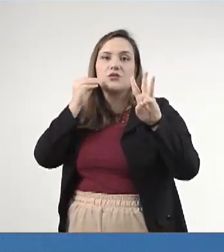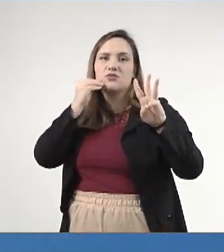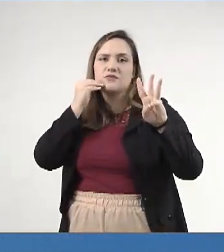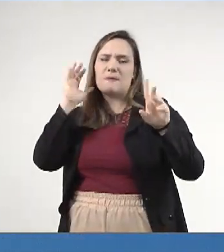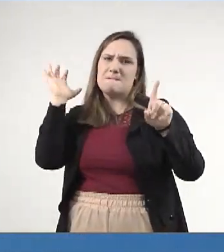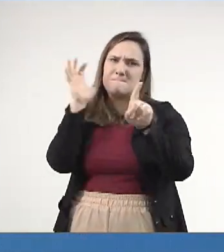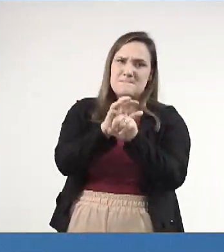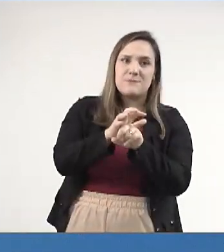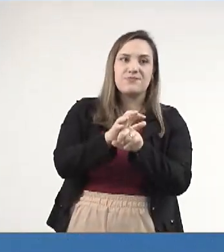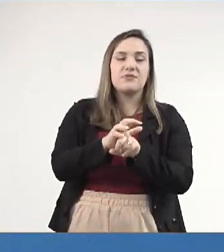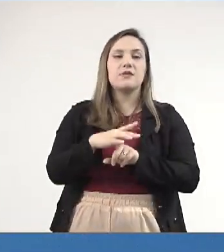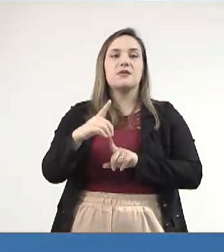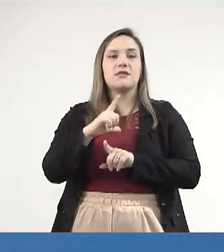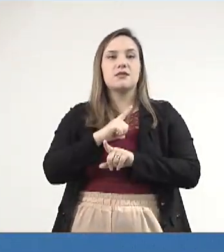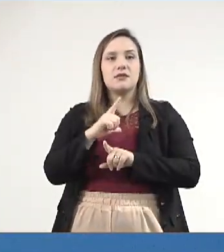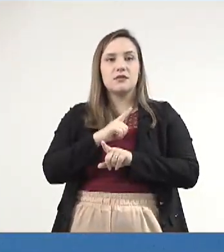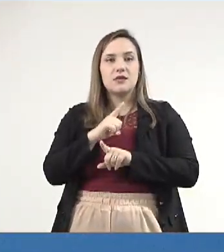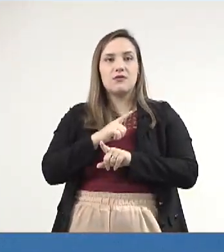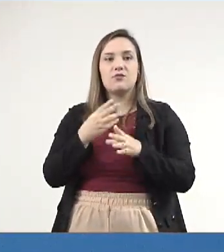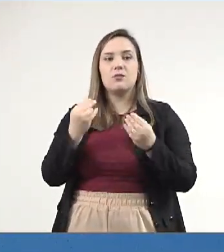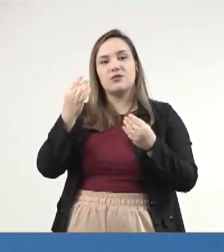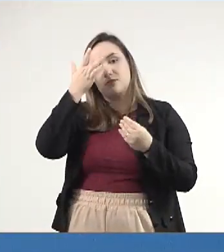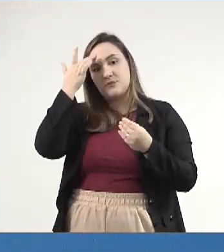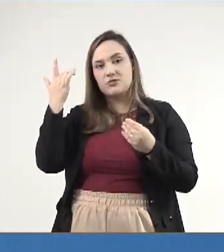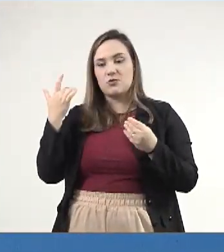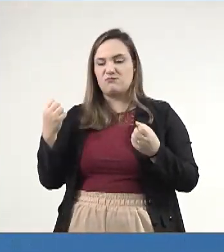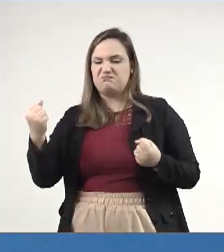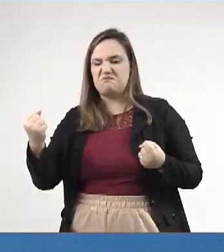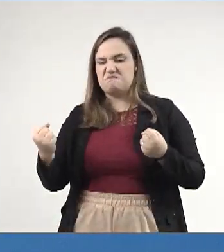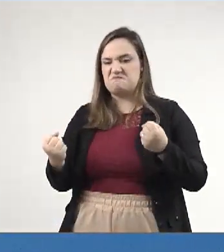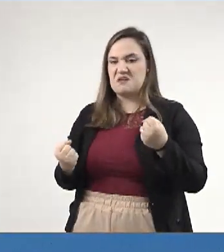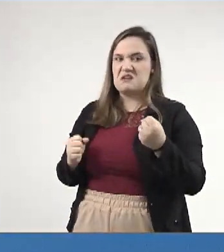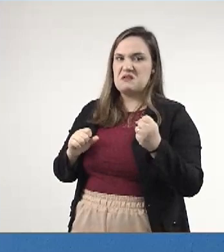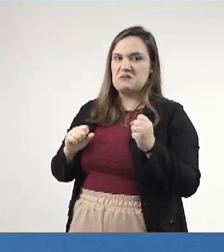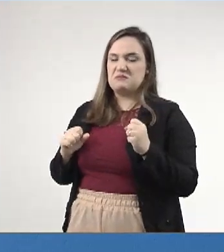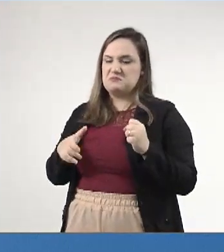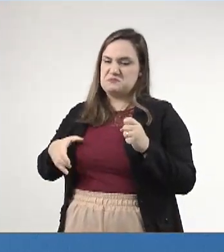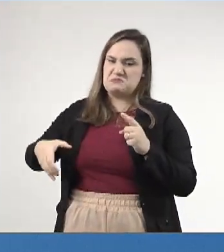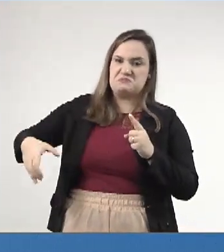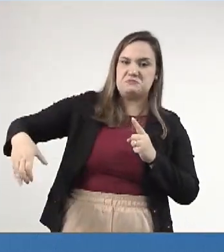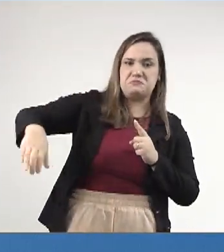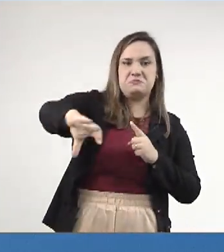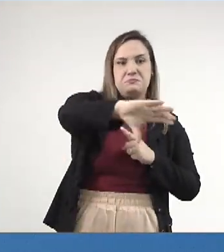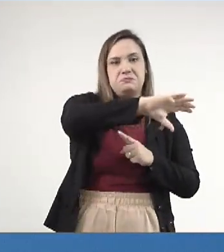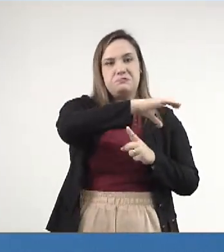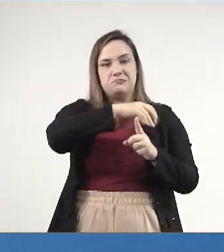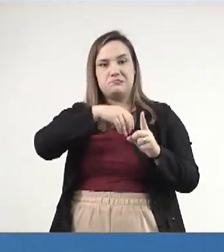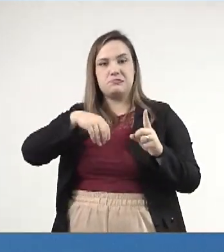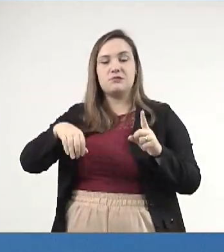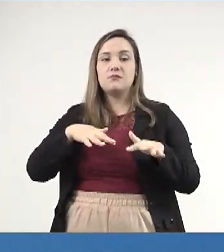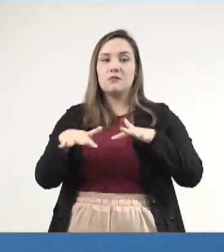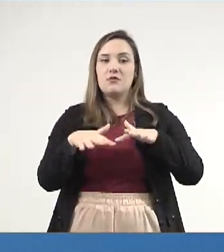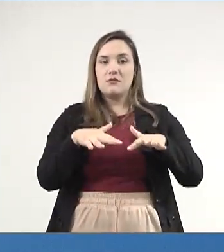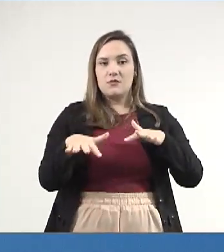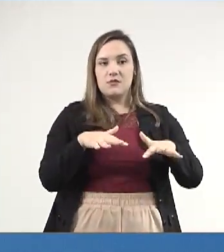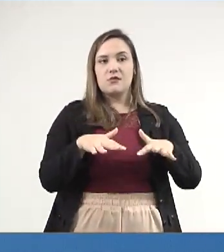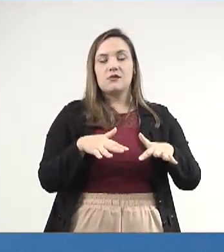deles, várias pessoas passavam de caminhoneta ao redor do movimento Sem Terra, que está acampado a